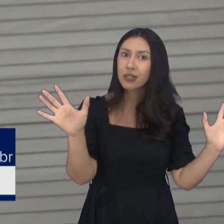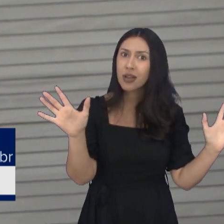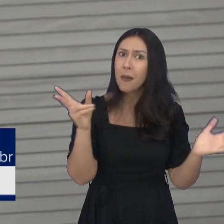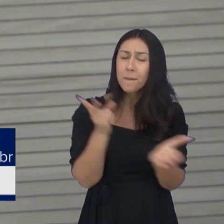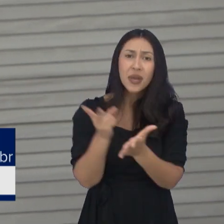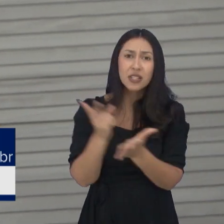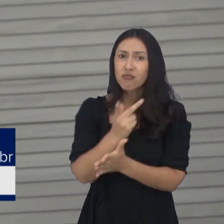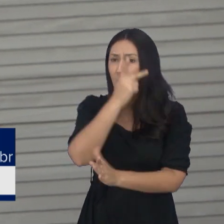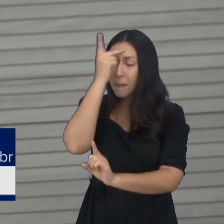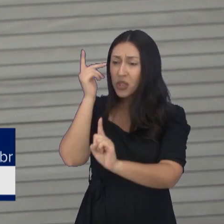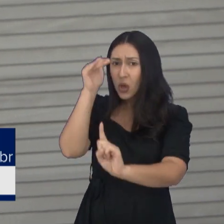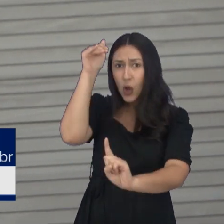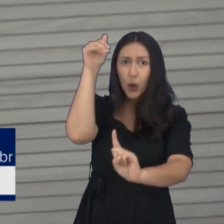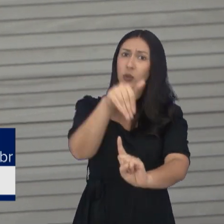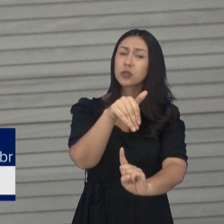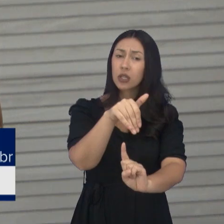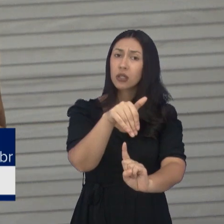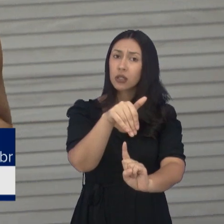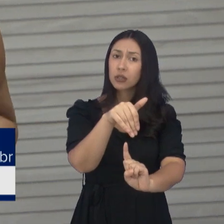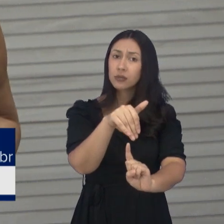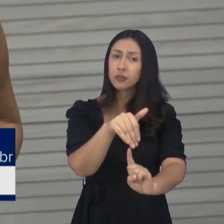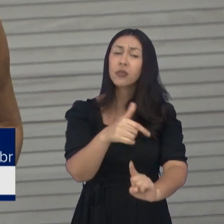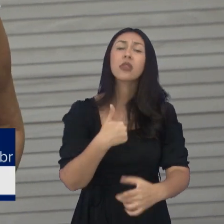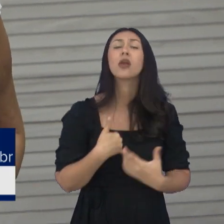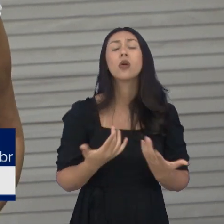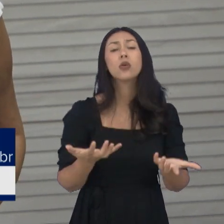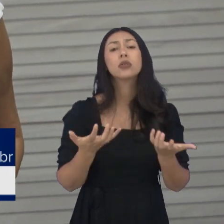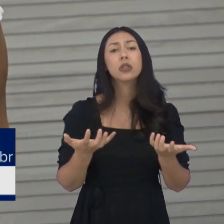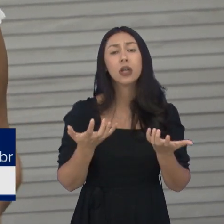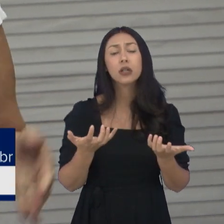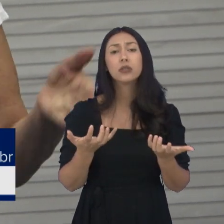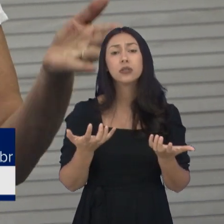foi condenado. Então, quero aqui também,